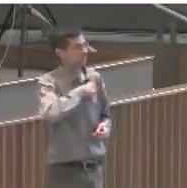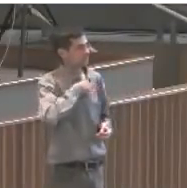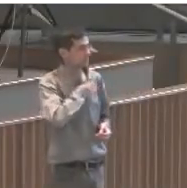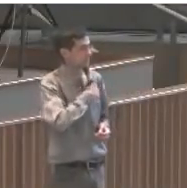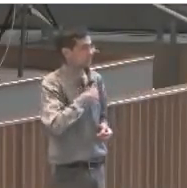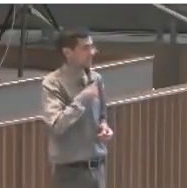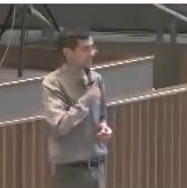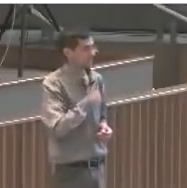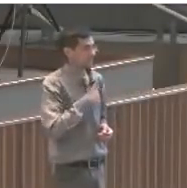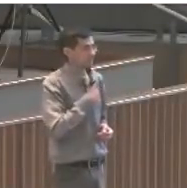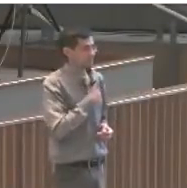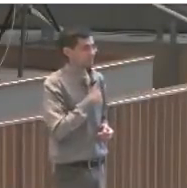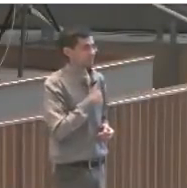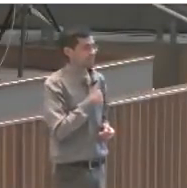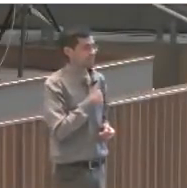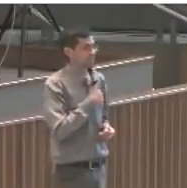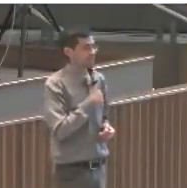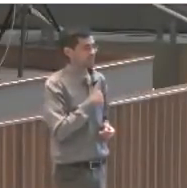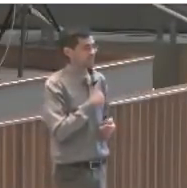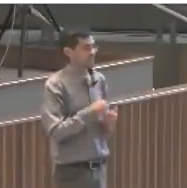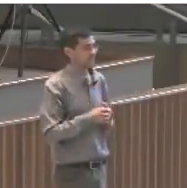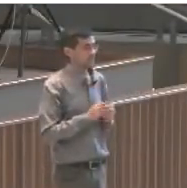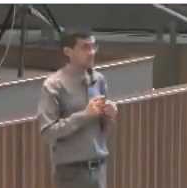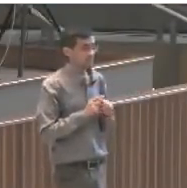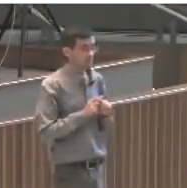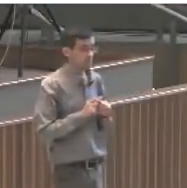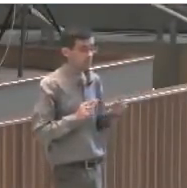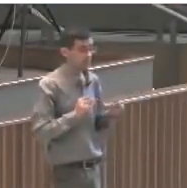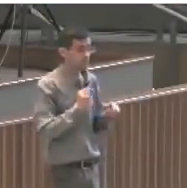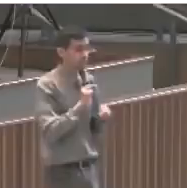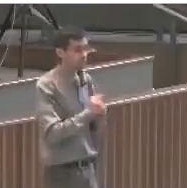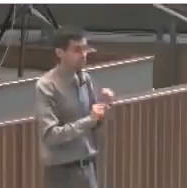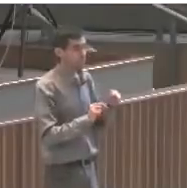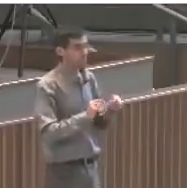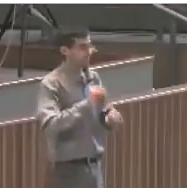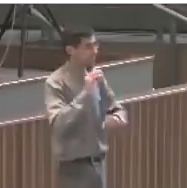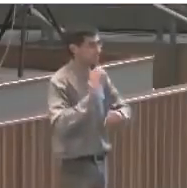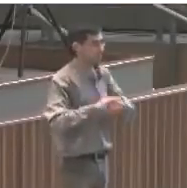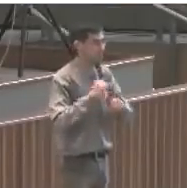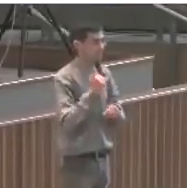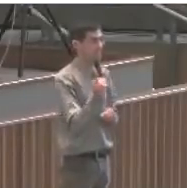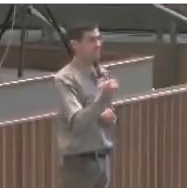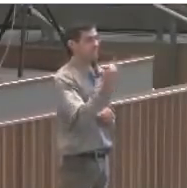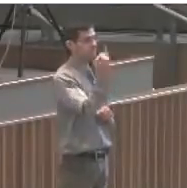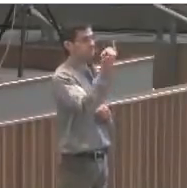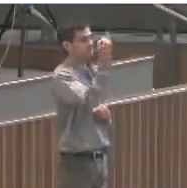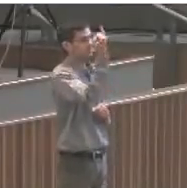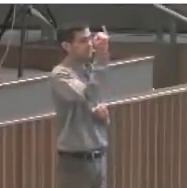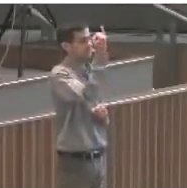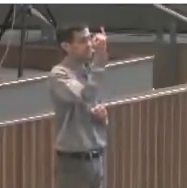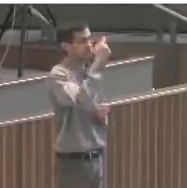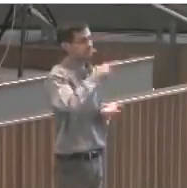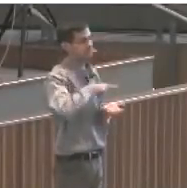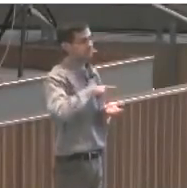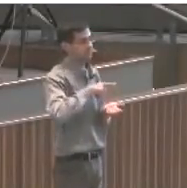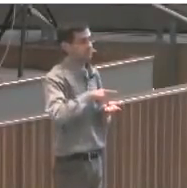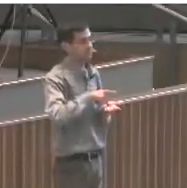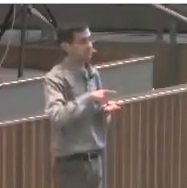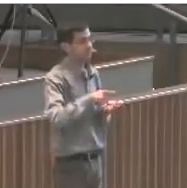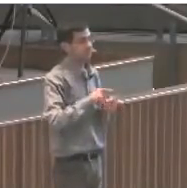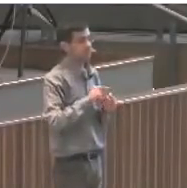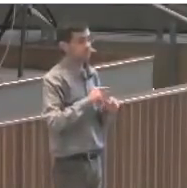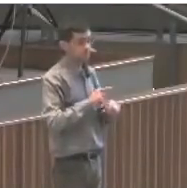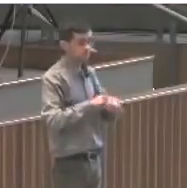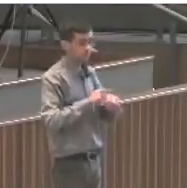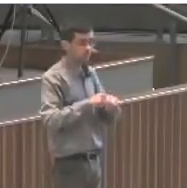mãos mas aquilo é tremendamente importante e aquela senhora quando disse